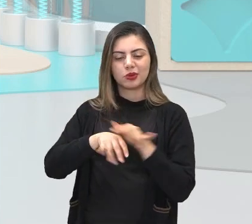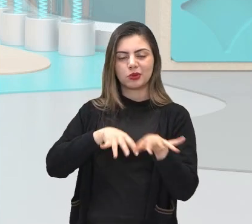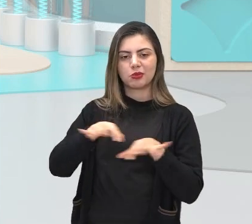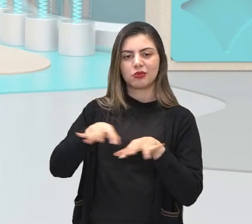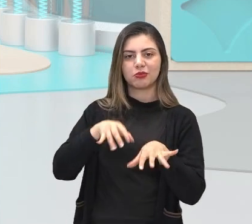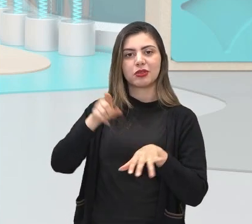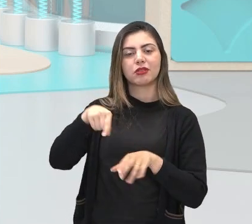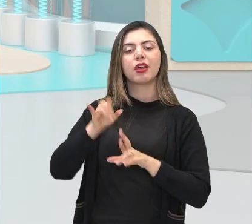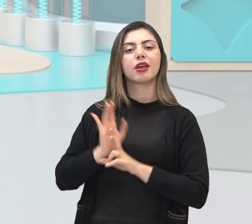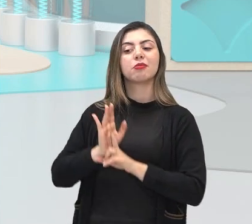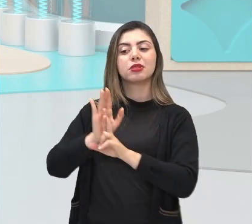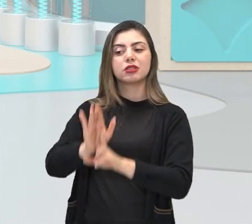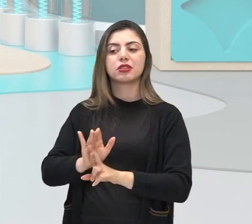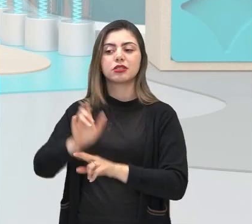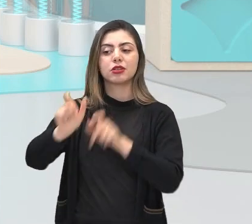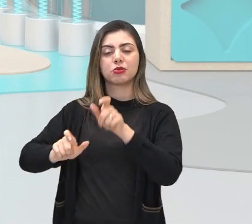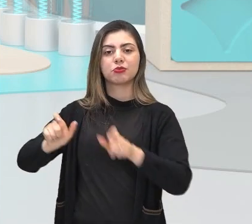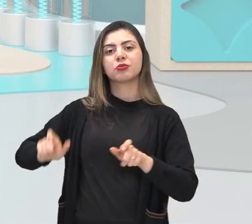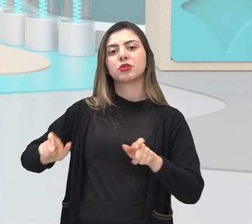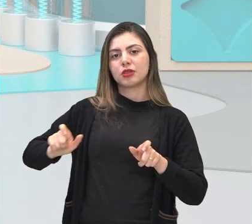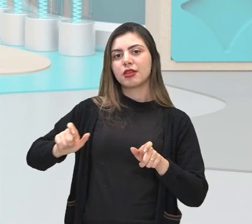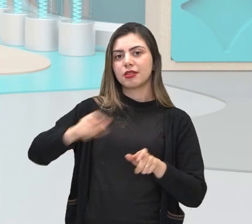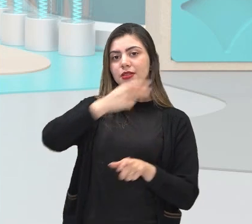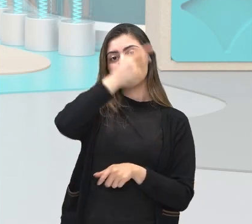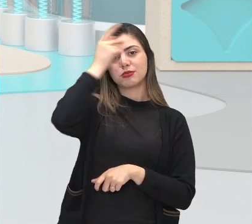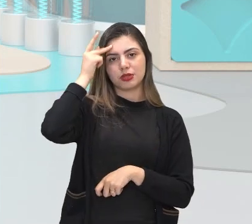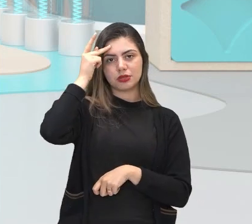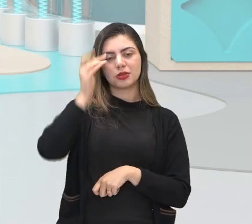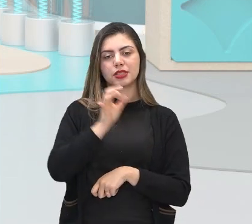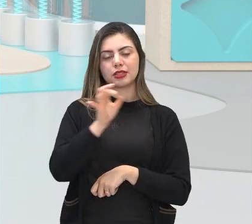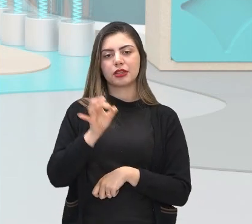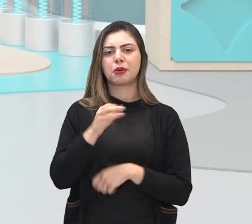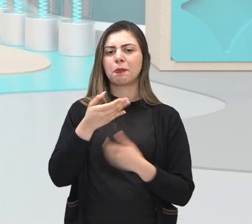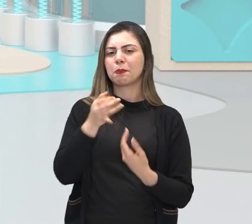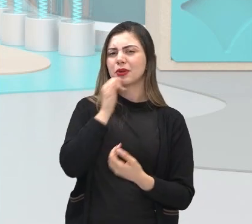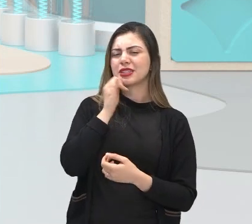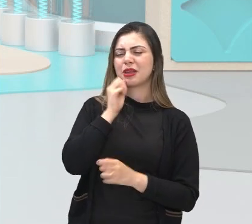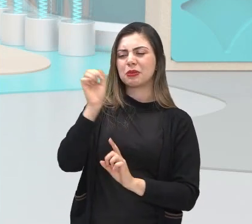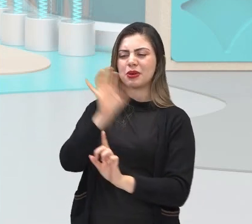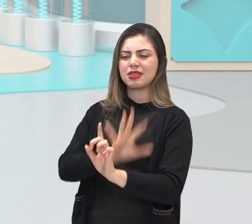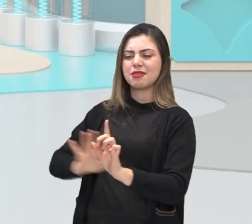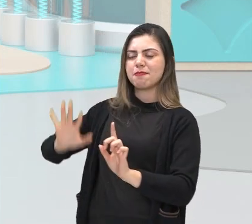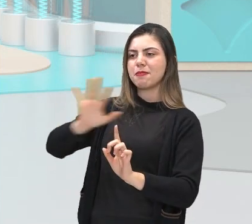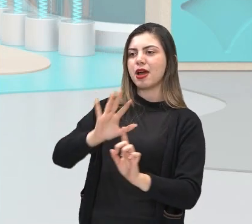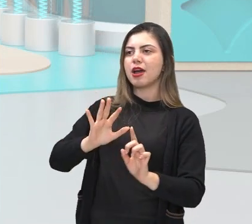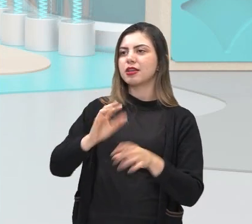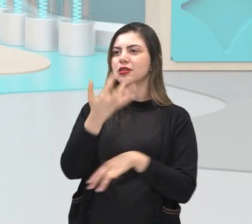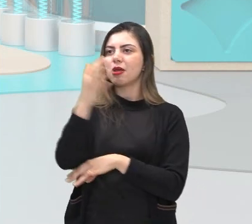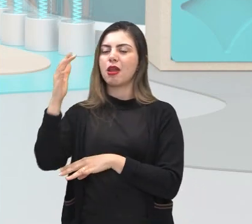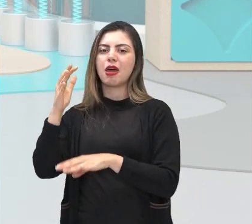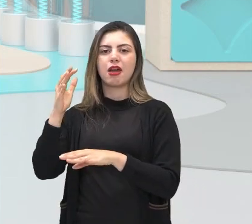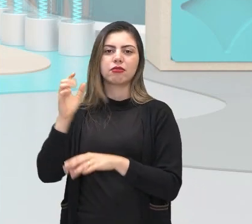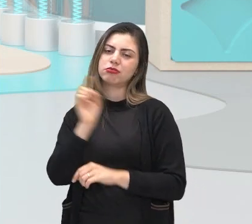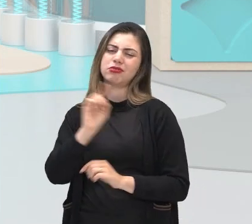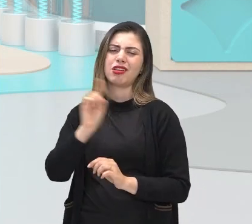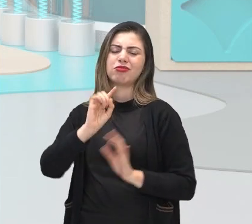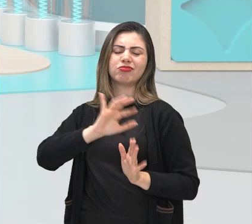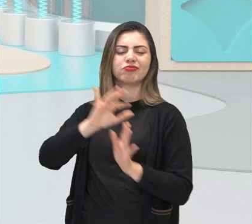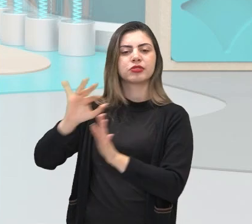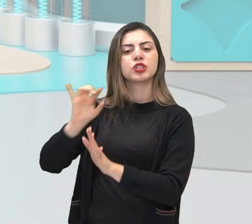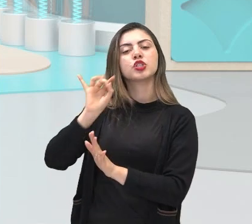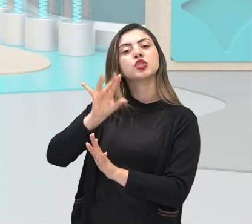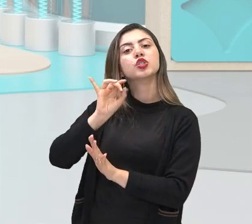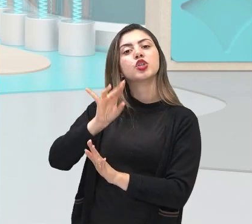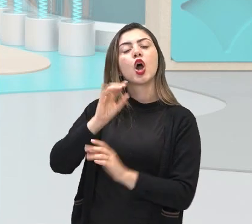figura humana né e ele não se preocupava tanto com o cenário ele se preocupava mais com a representação da figura humana